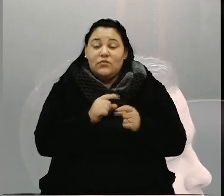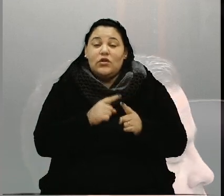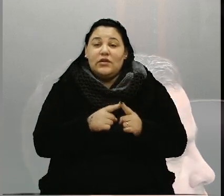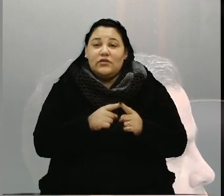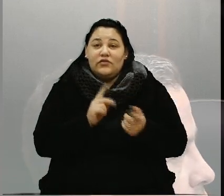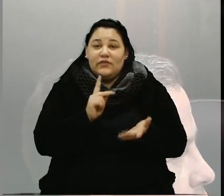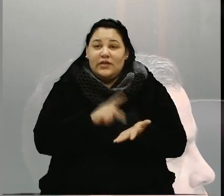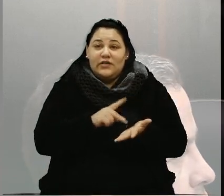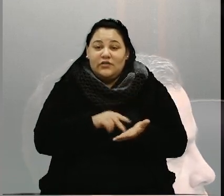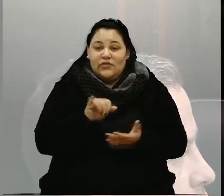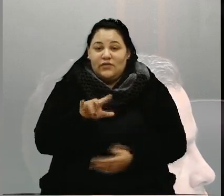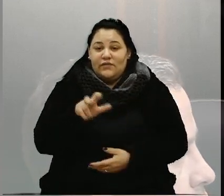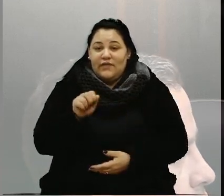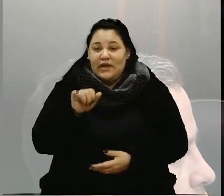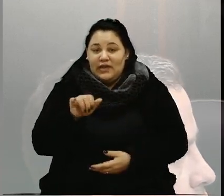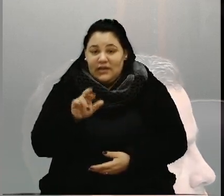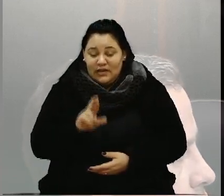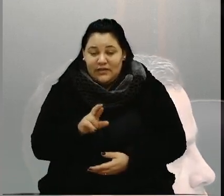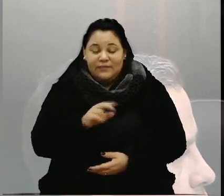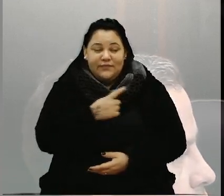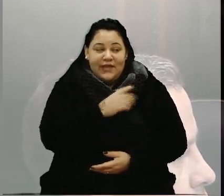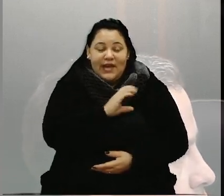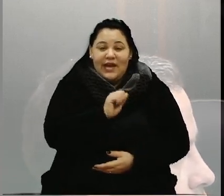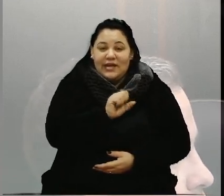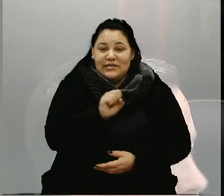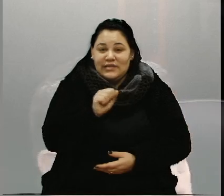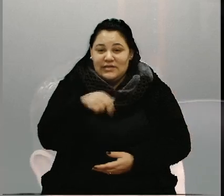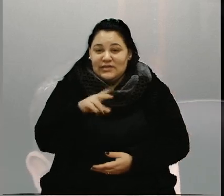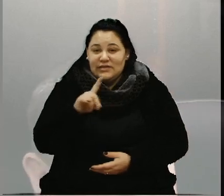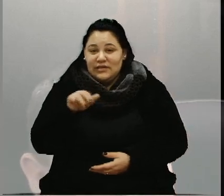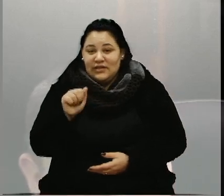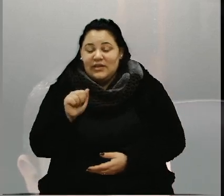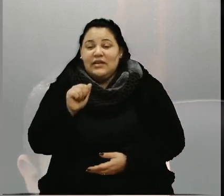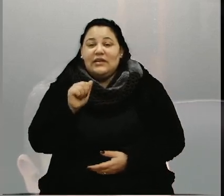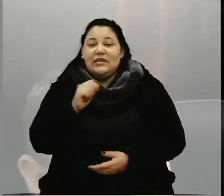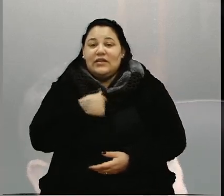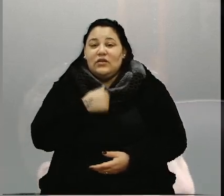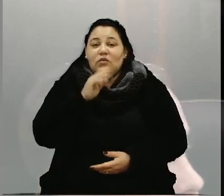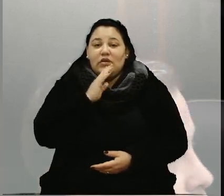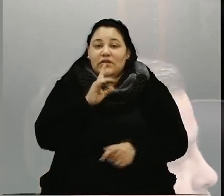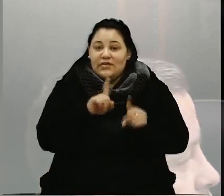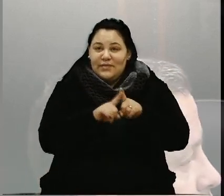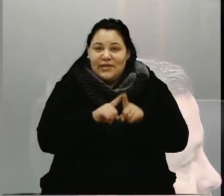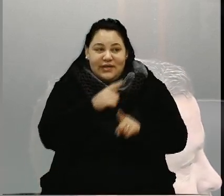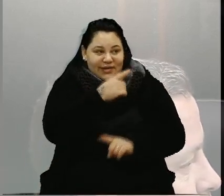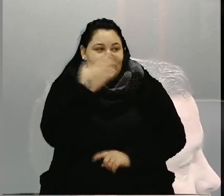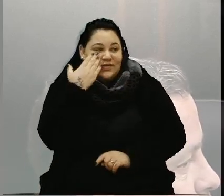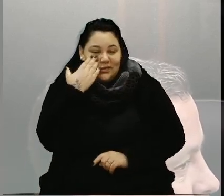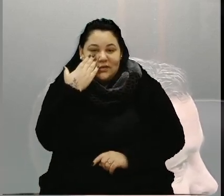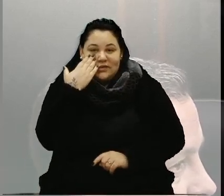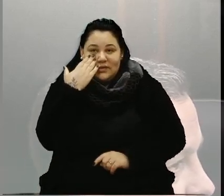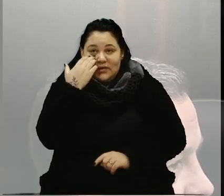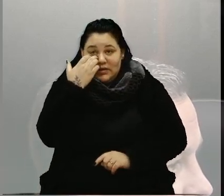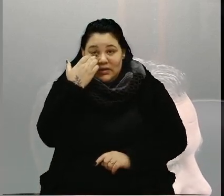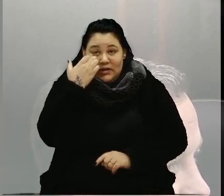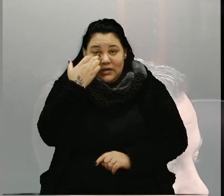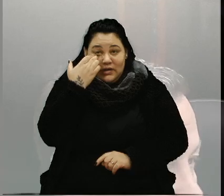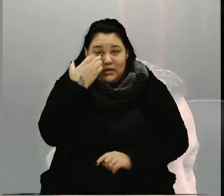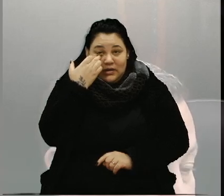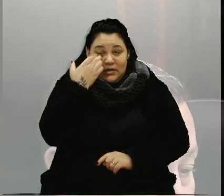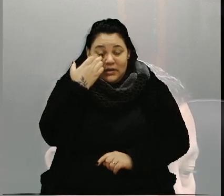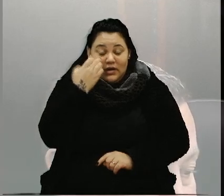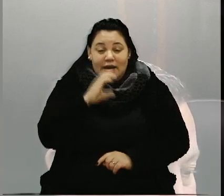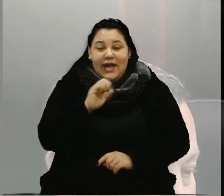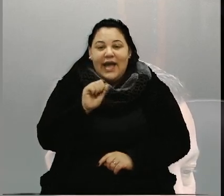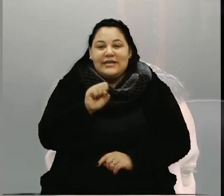O Ivaíra, a Cassandra, que conheço também há bastante tempo. Sei que isso, a Cassandra, que é servidora municipal, né? Tem feito